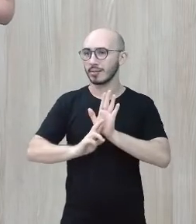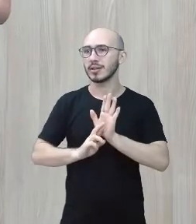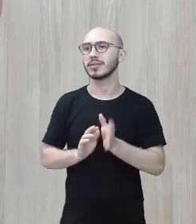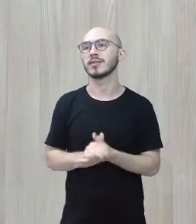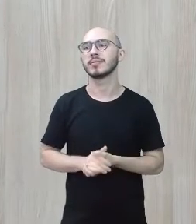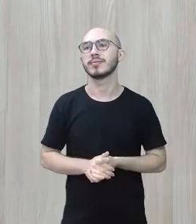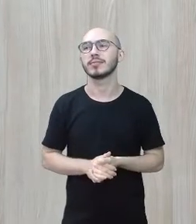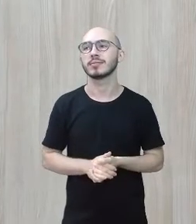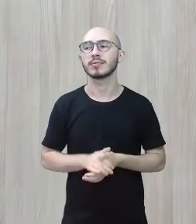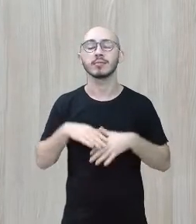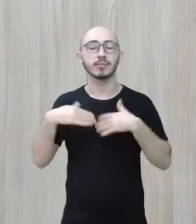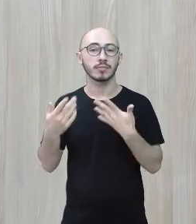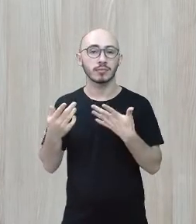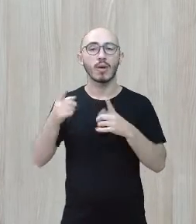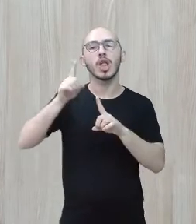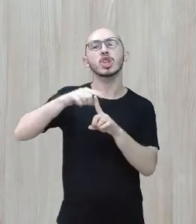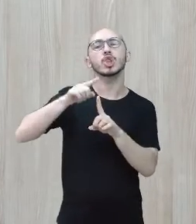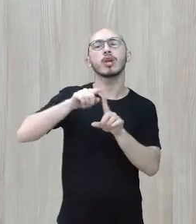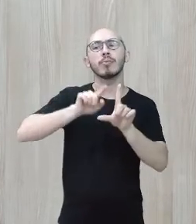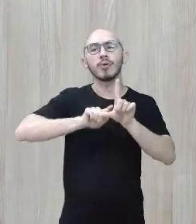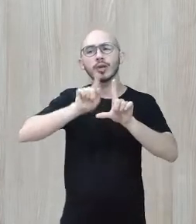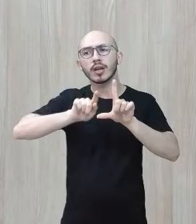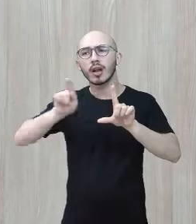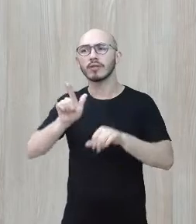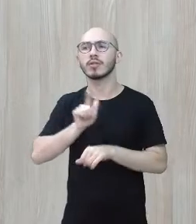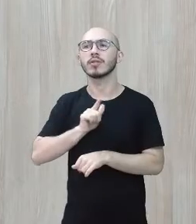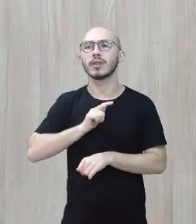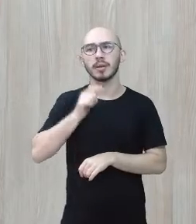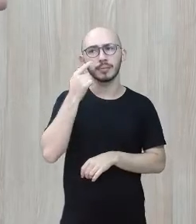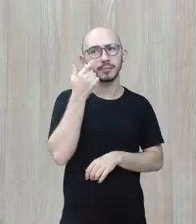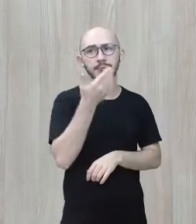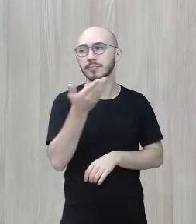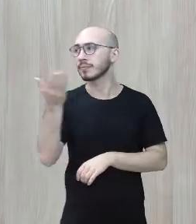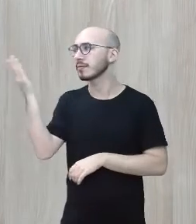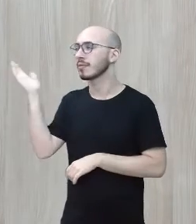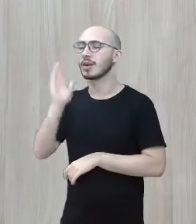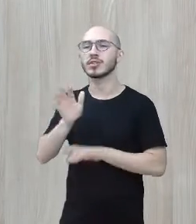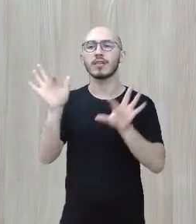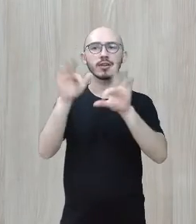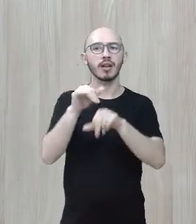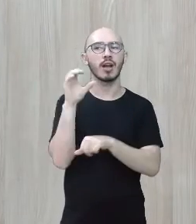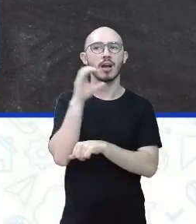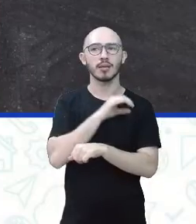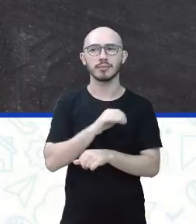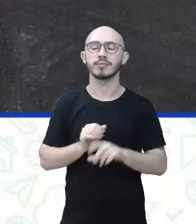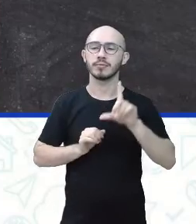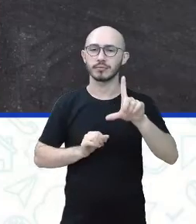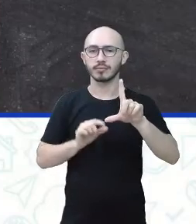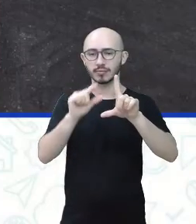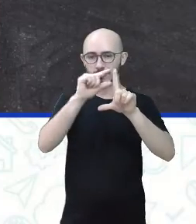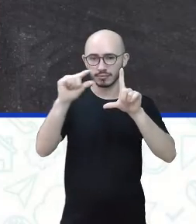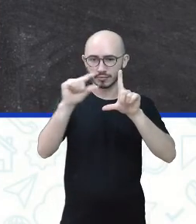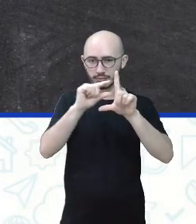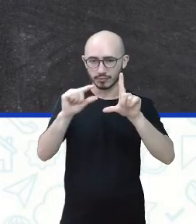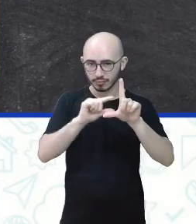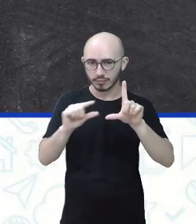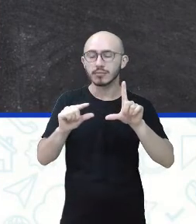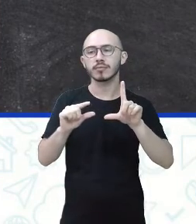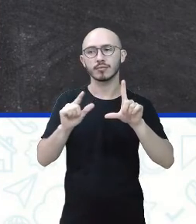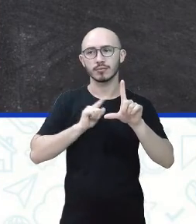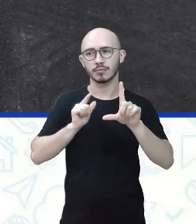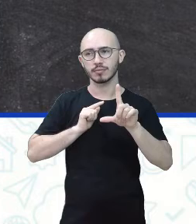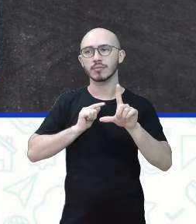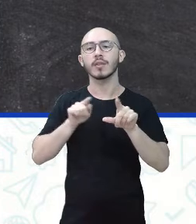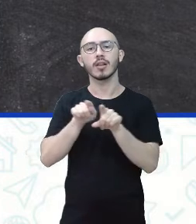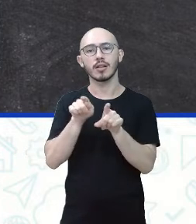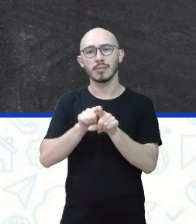certo? Nos tipos de gráfico, a gente vai ter aqui, ó, para a gente finalizar rapidinho, o gráfico de barras e colunas, eu coloquei para vocês mais na